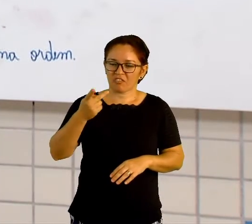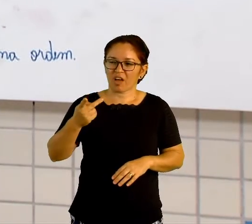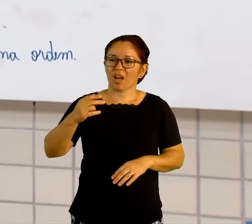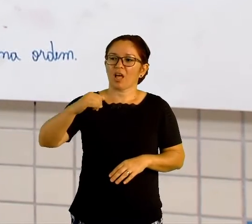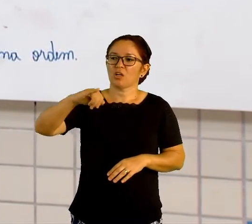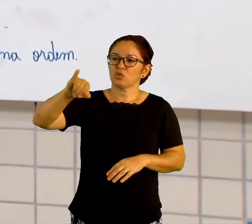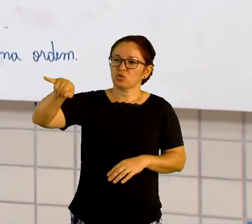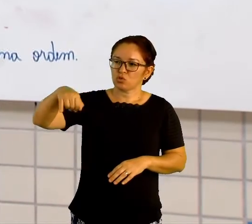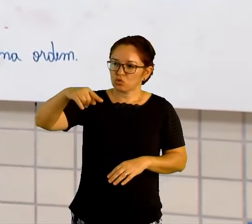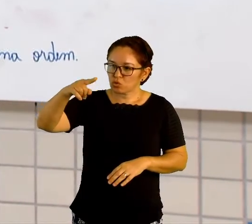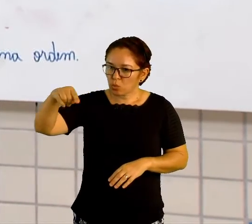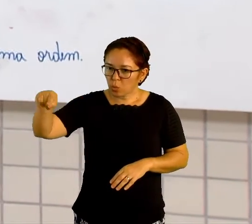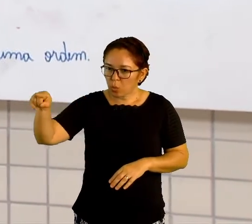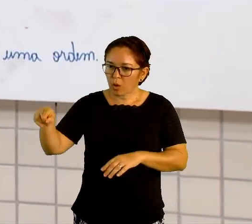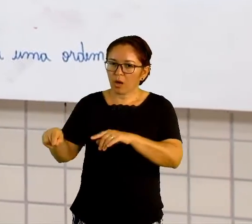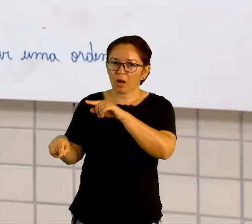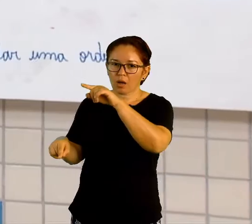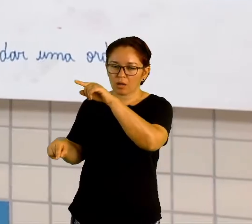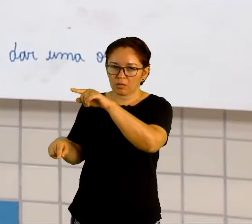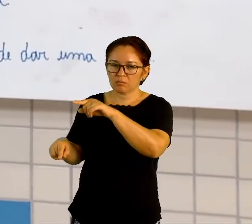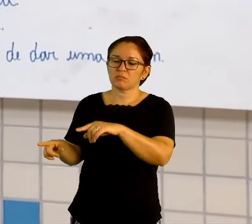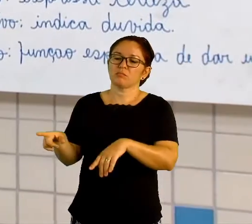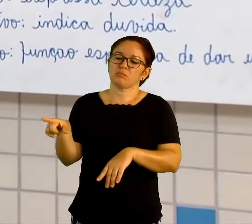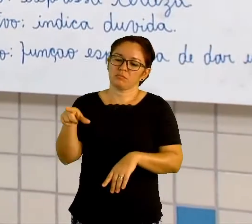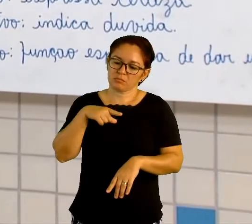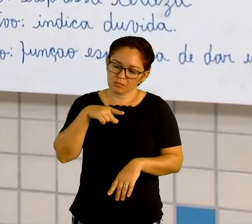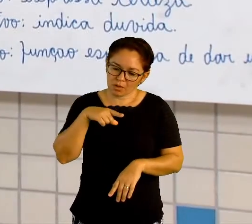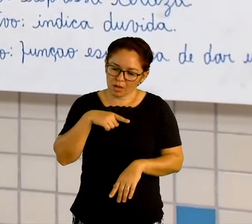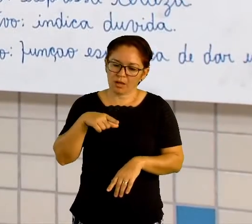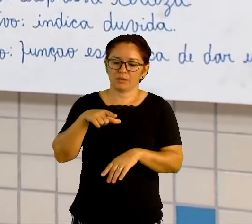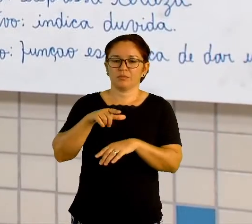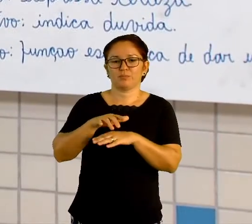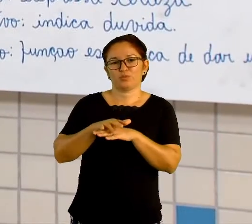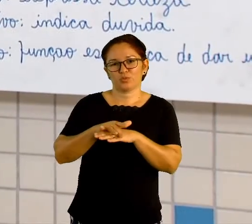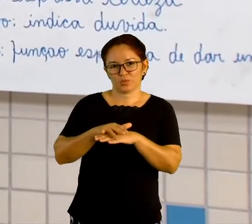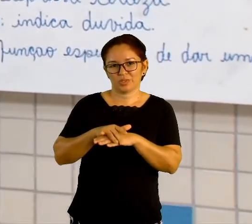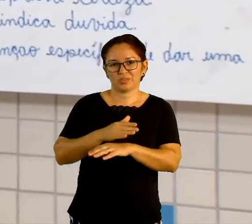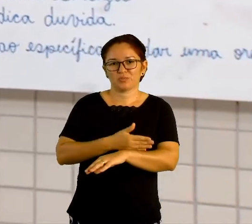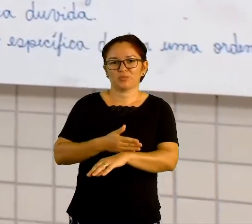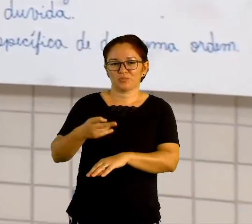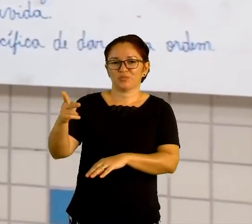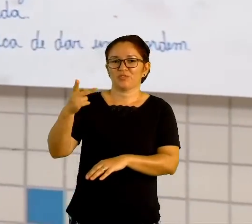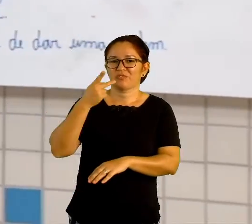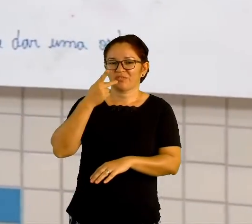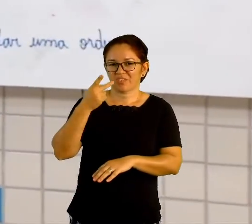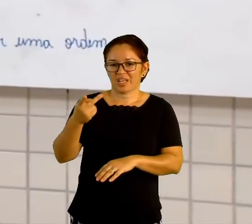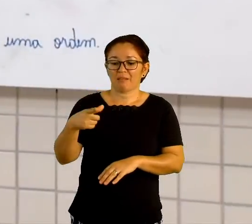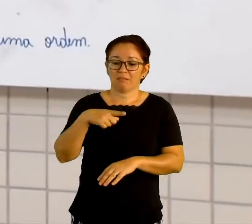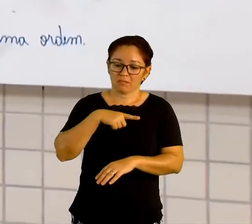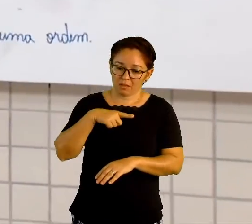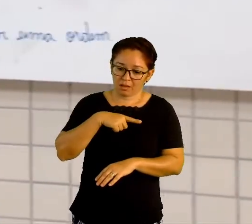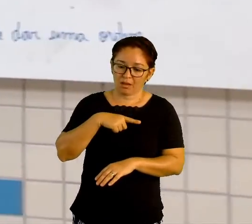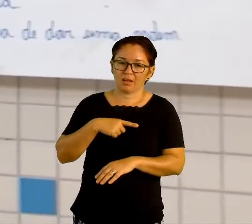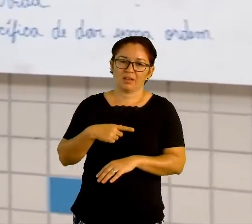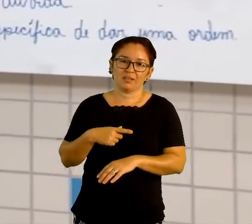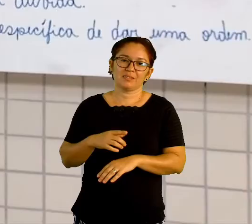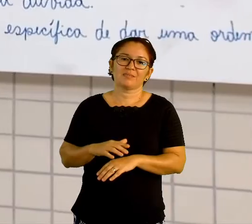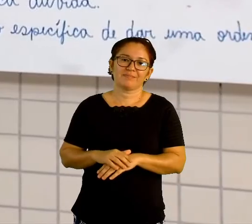que João se encontra, que é doente. O verbo também ele pode indicar um desejo ou